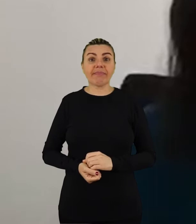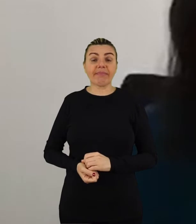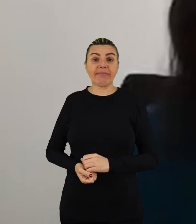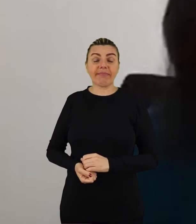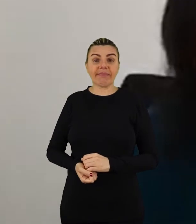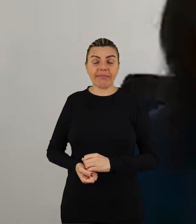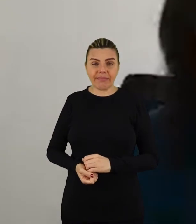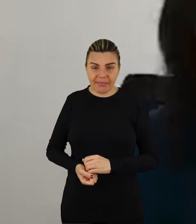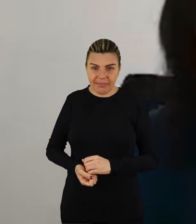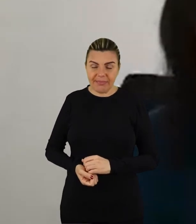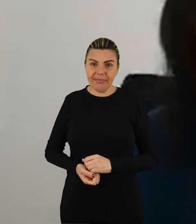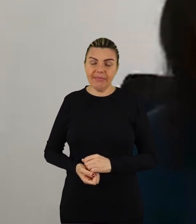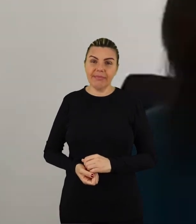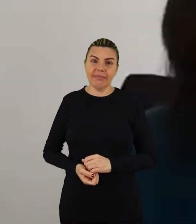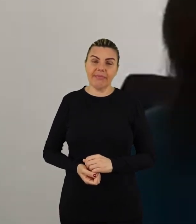E